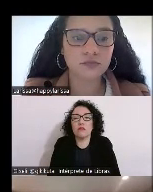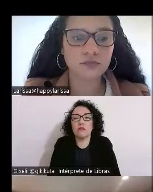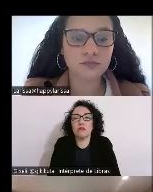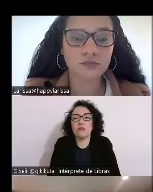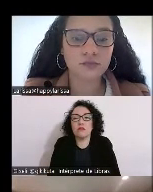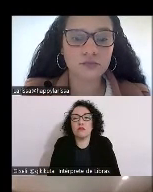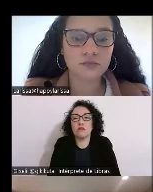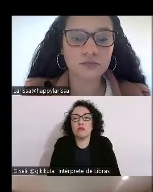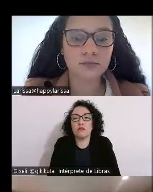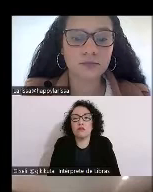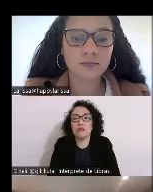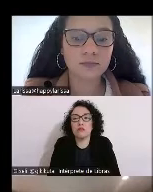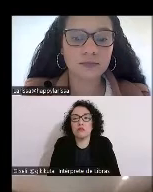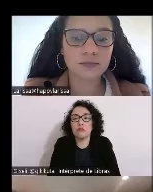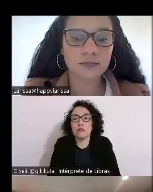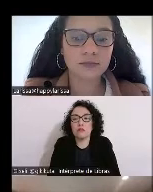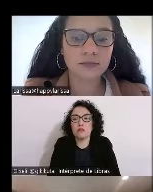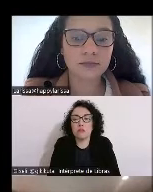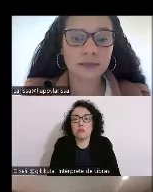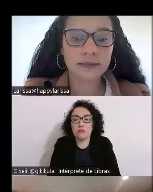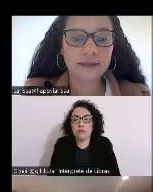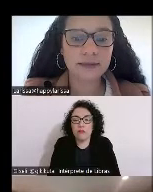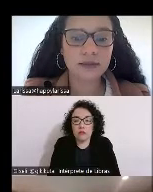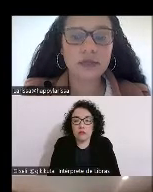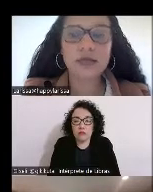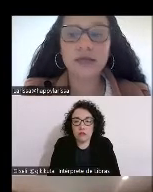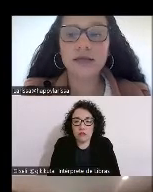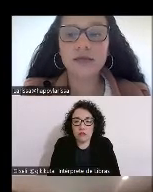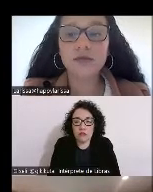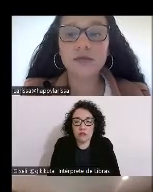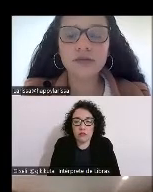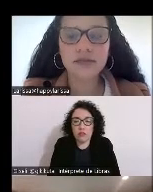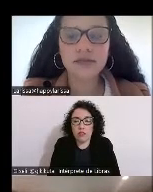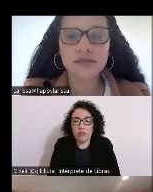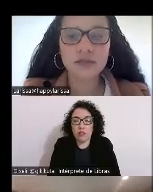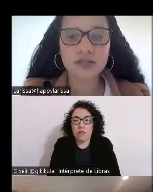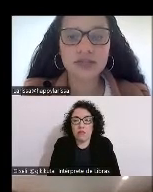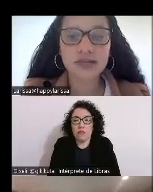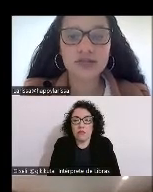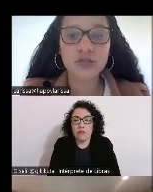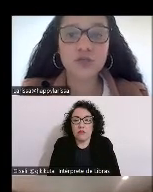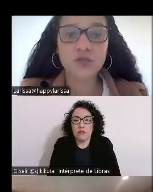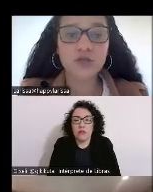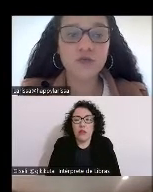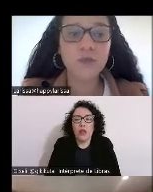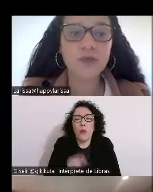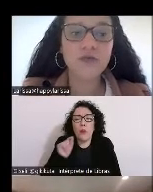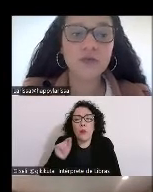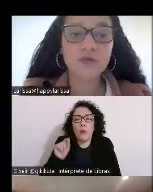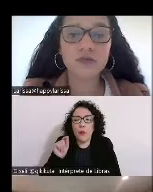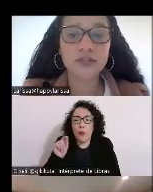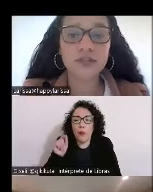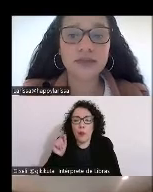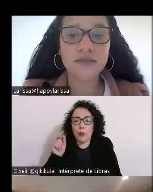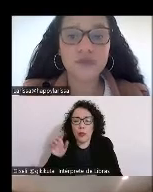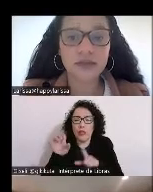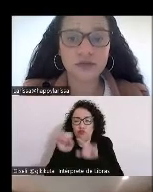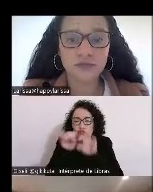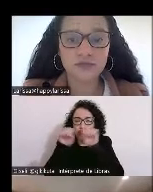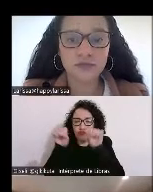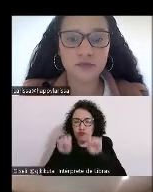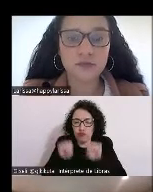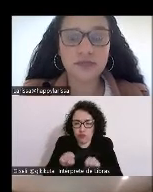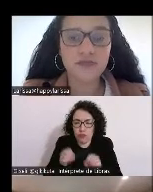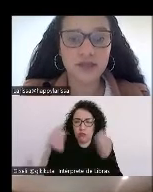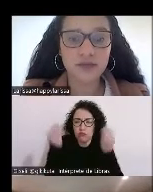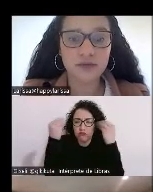3 ways that she likes to express herself. Então, dentro desse banco de dados, a gente pode ver um perfil de uma aluna chamada Valerie.